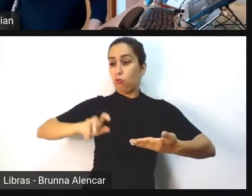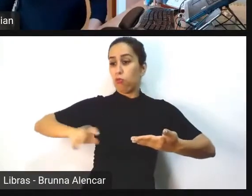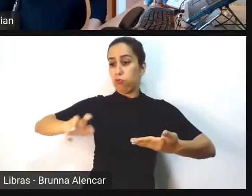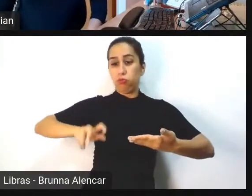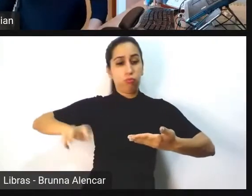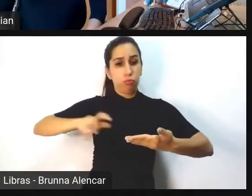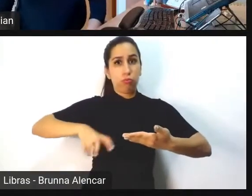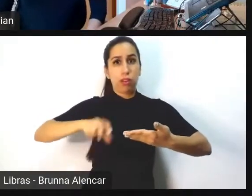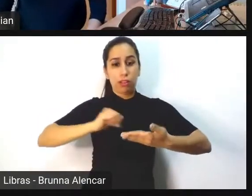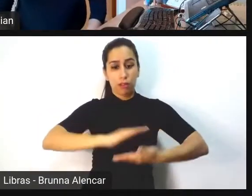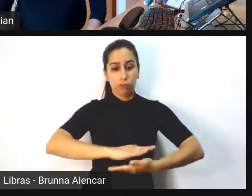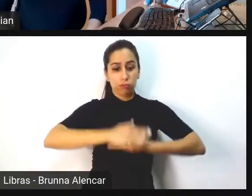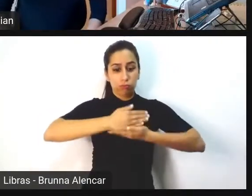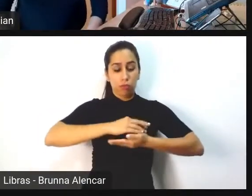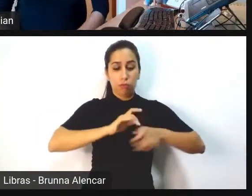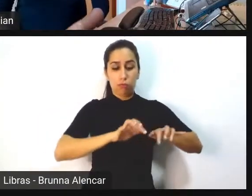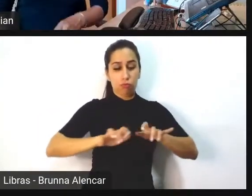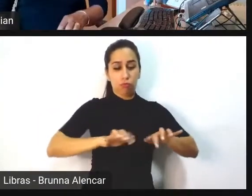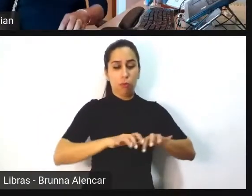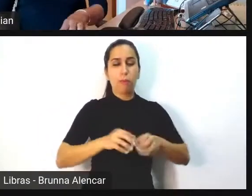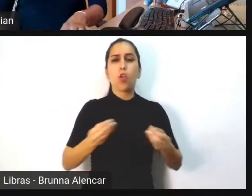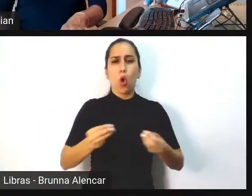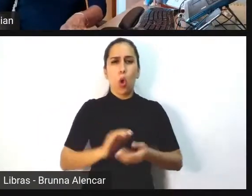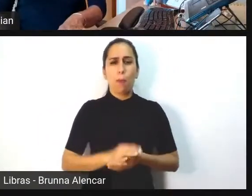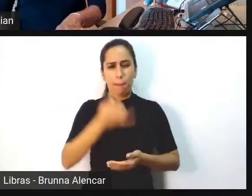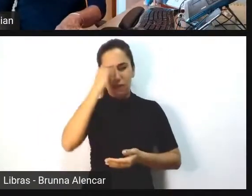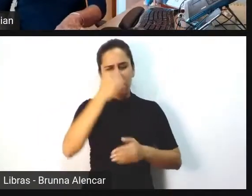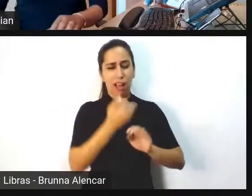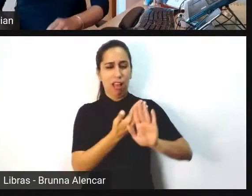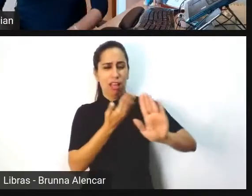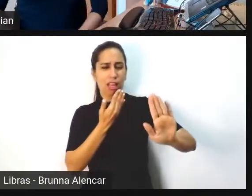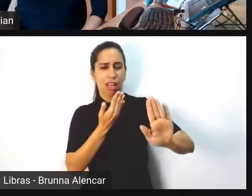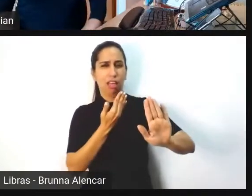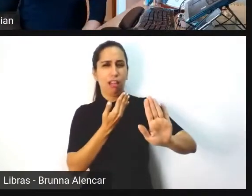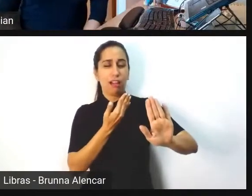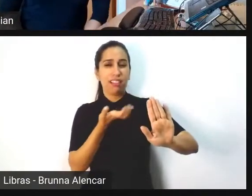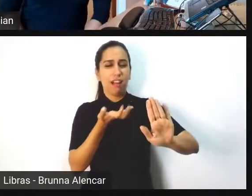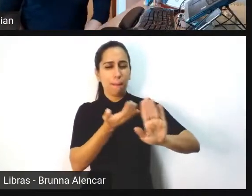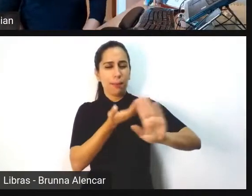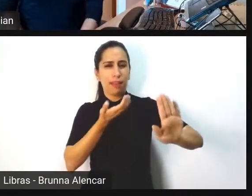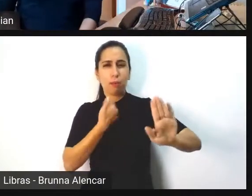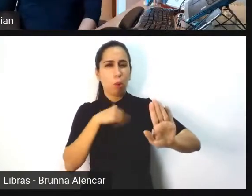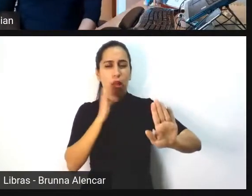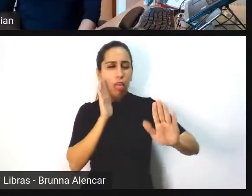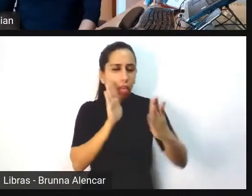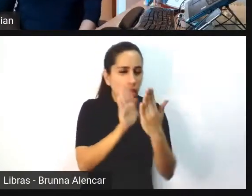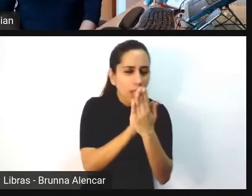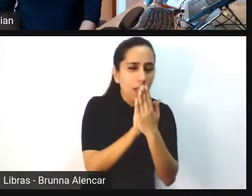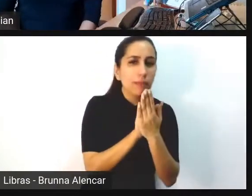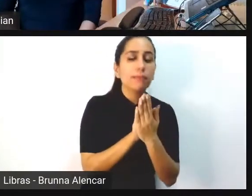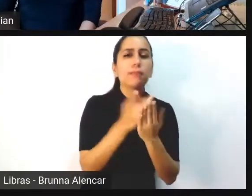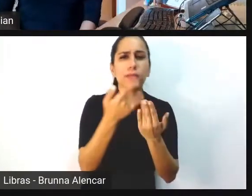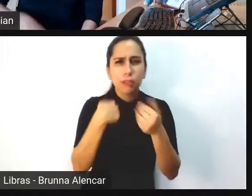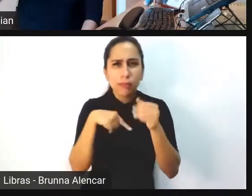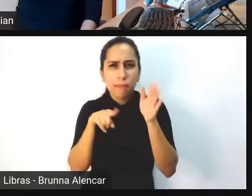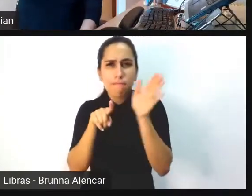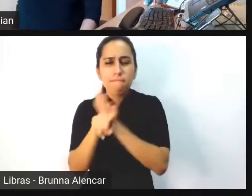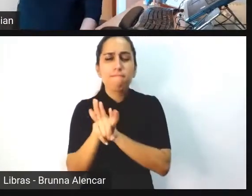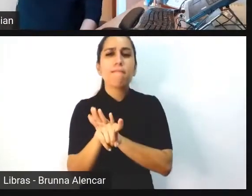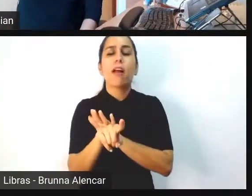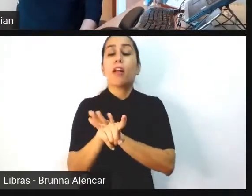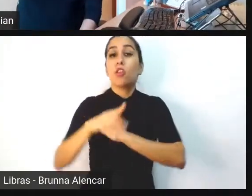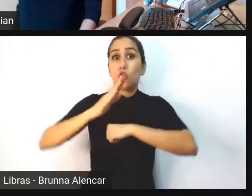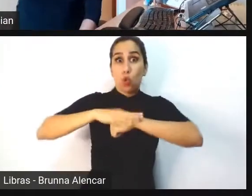aí eu já vou emendar na pergunta que eu ia te fazer a seguinte, que eu gostaria que você falasse também quais os parâmetros na hora de